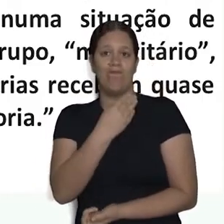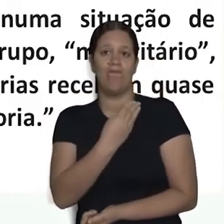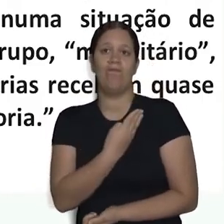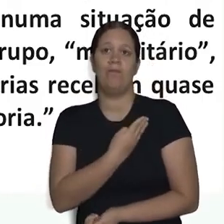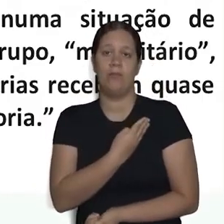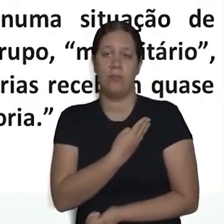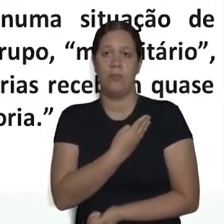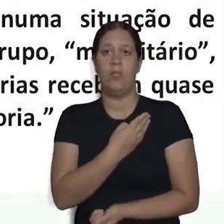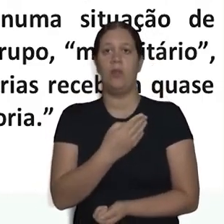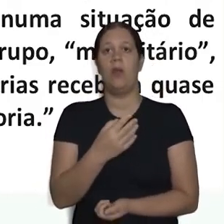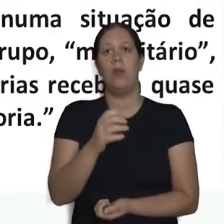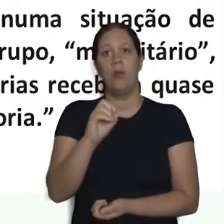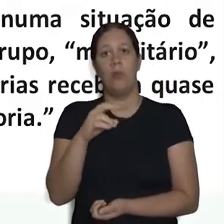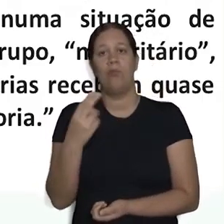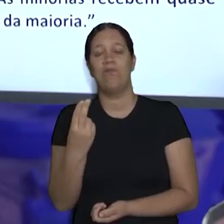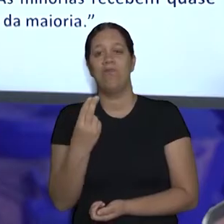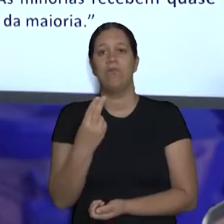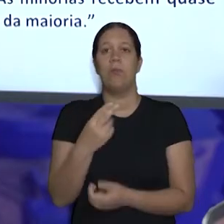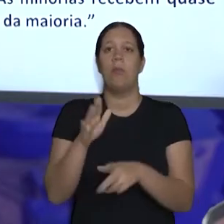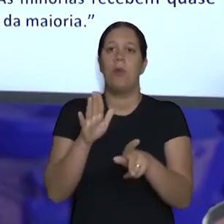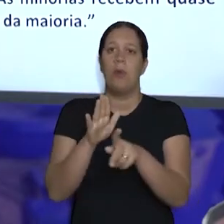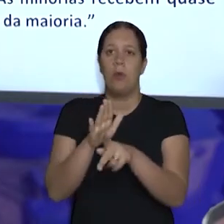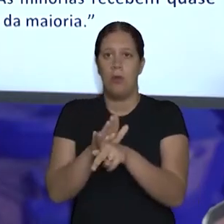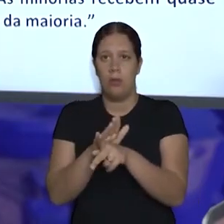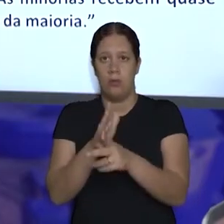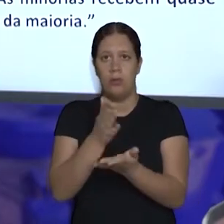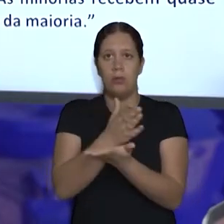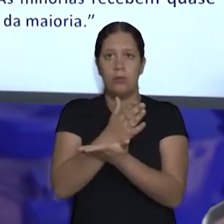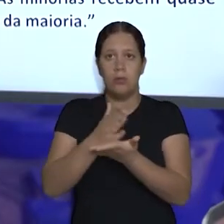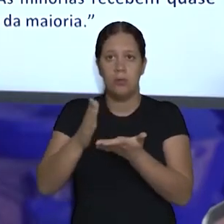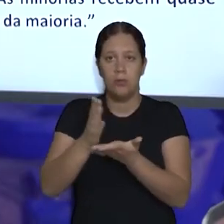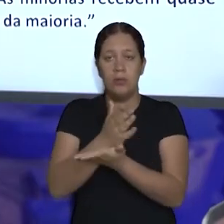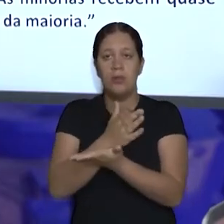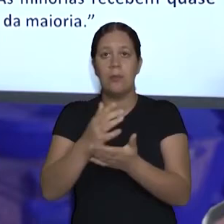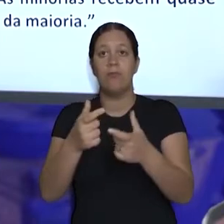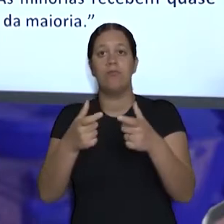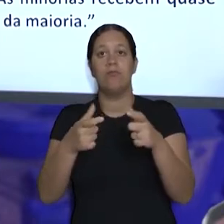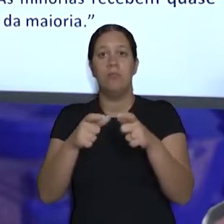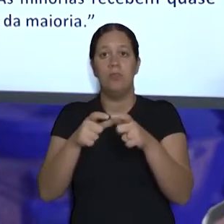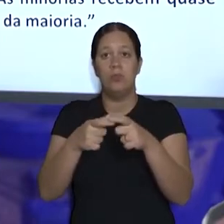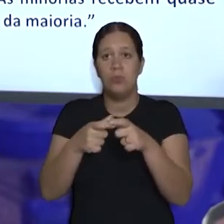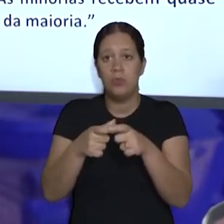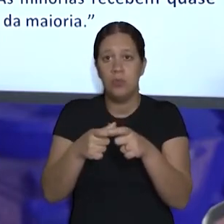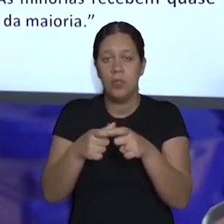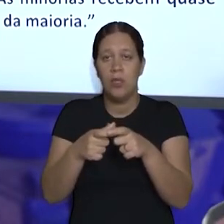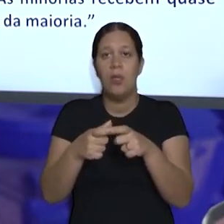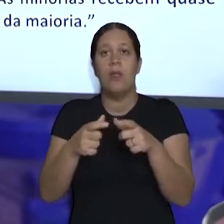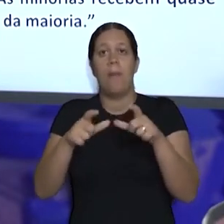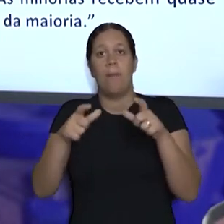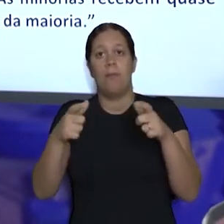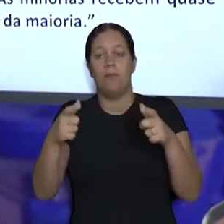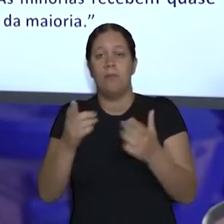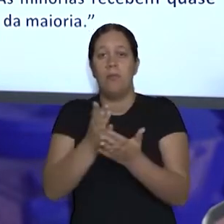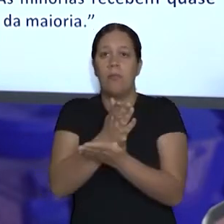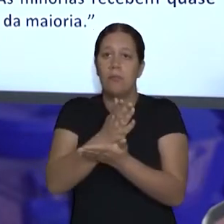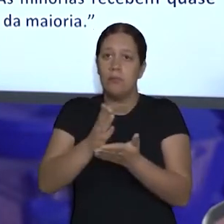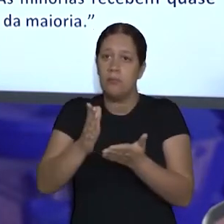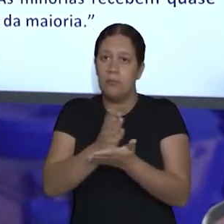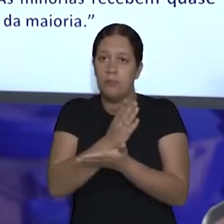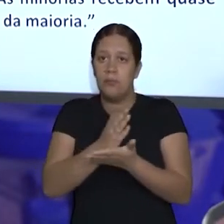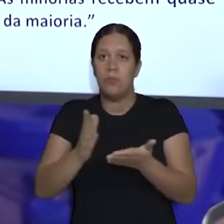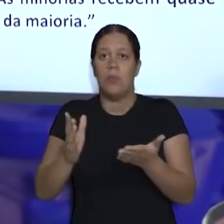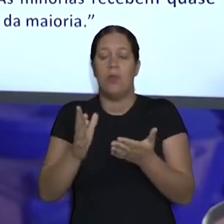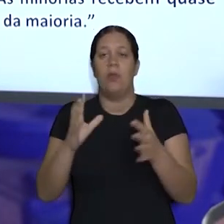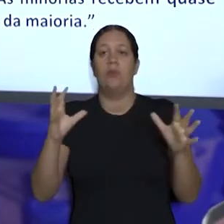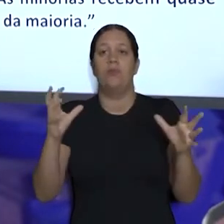discriminatório, ou seja, por parte da maioria. Então, existimos as minorias, que acabam se tornando uma totalidade, devido à soma